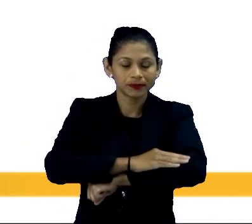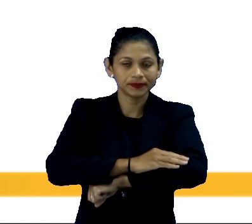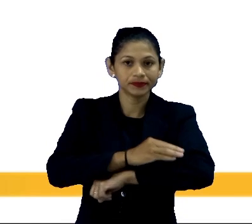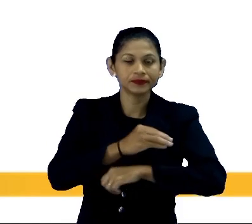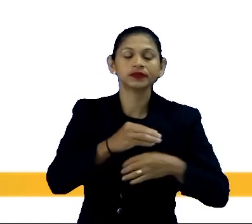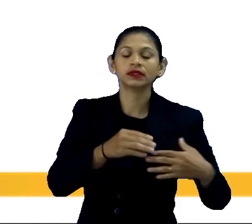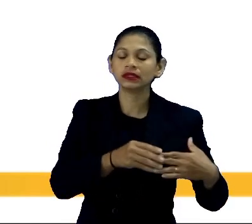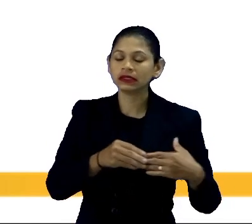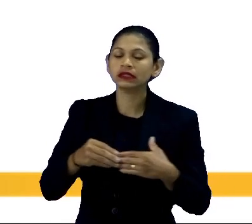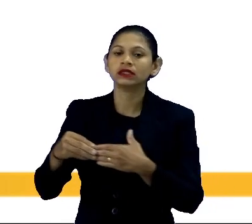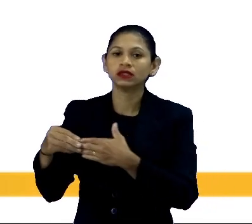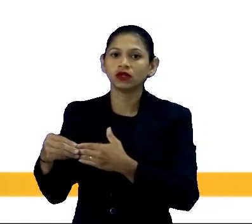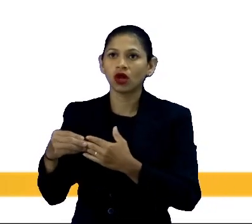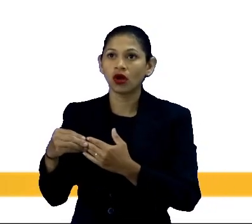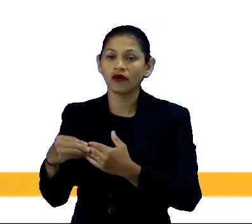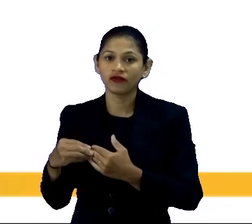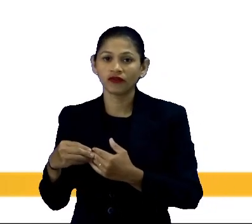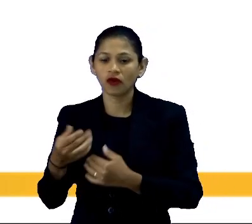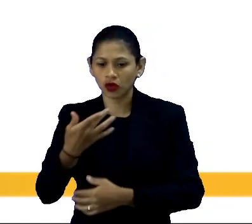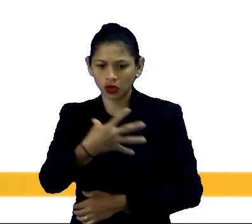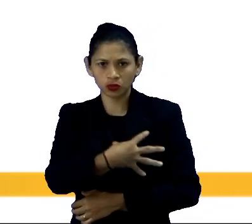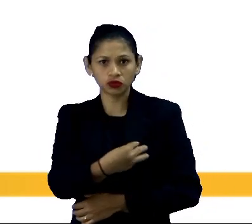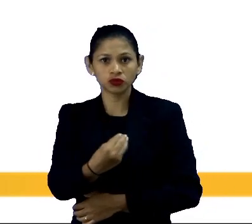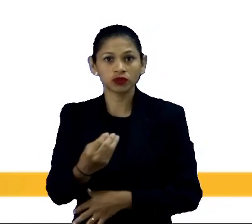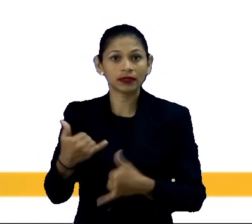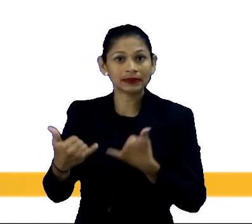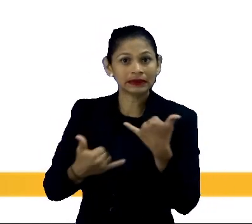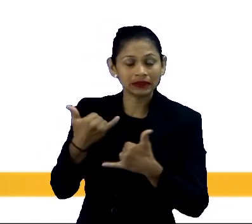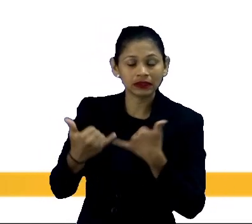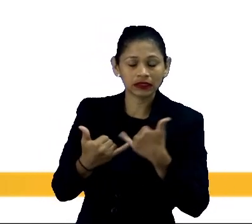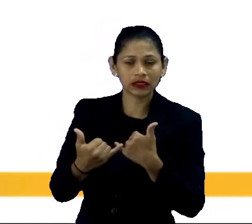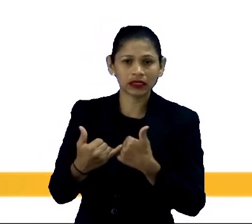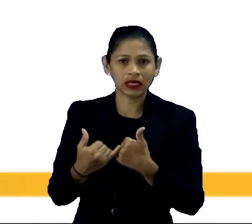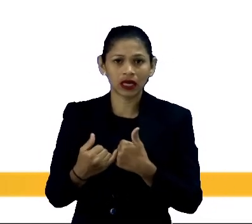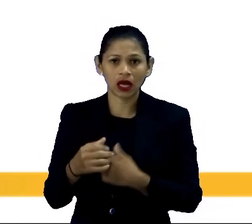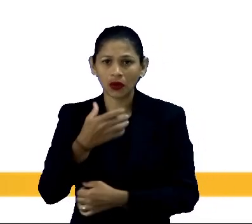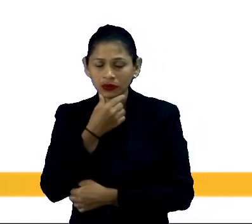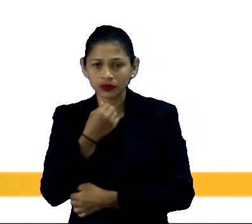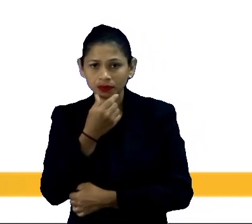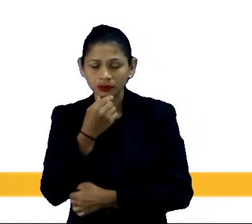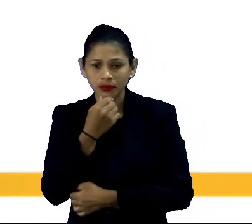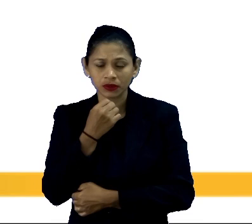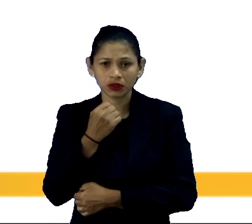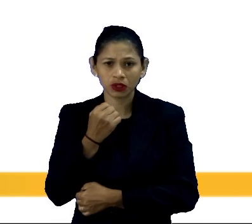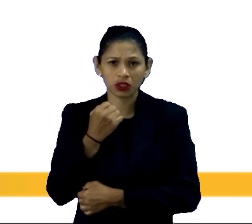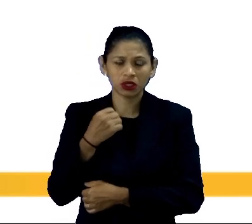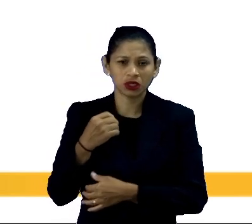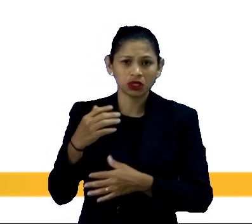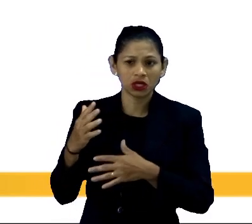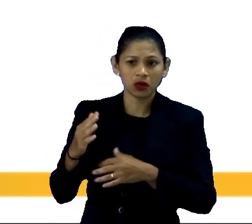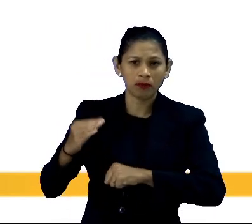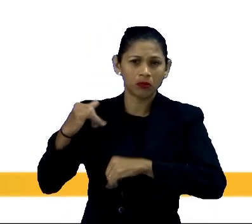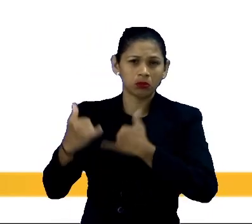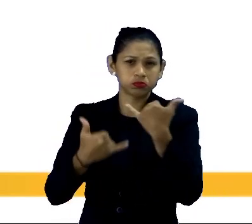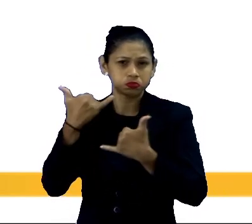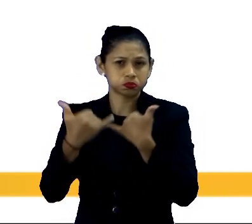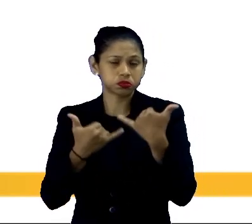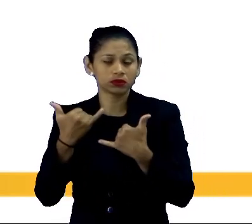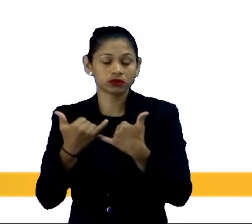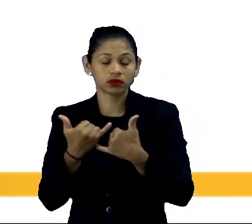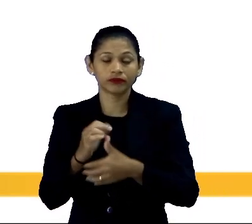brincarem. Os meninos judiaram dele muito tempo e quando se fartaram, resolveram matar o